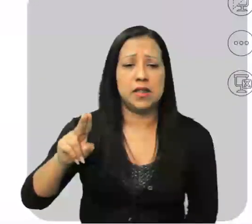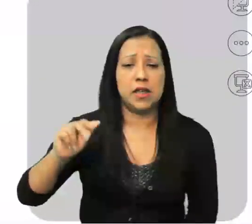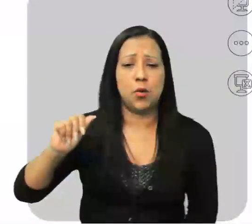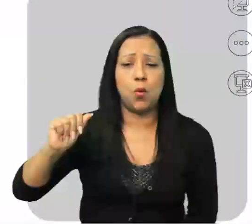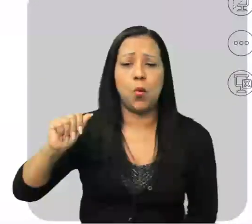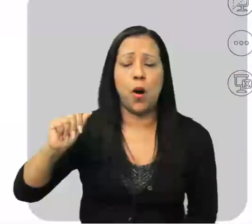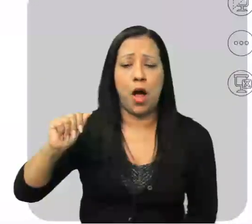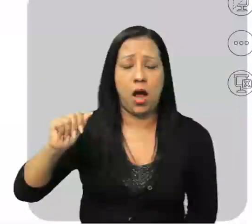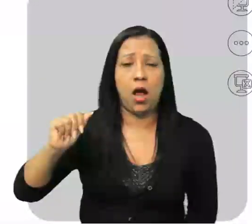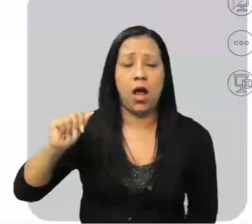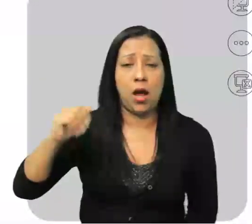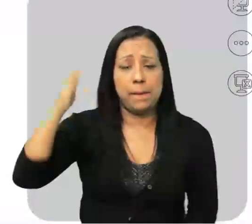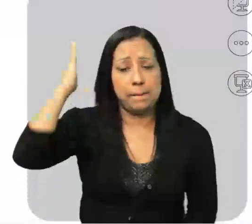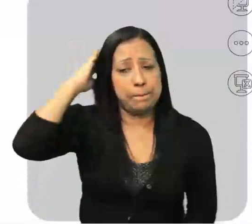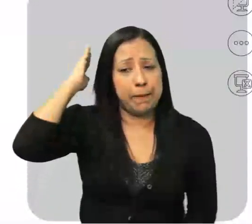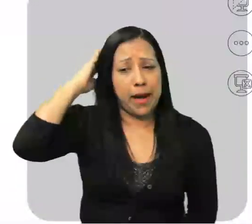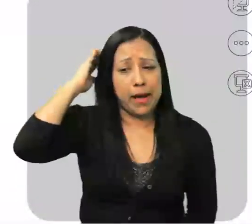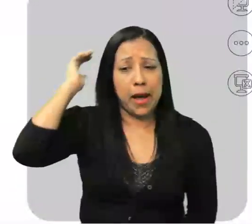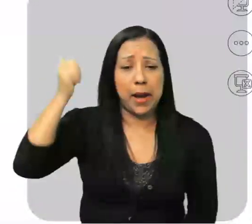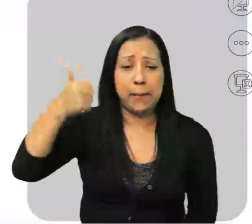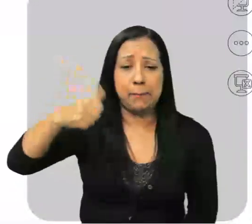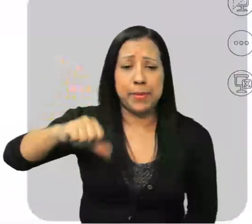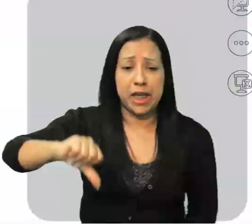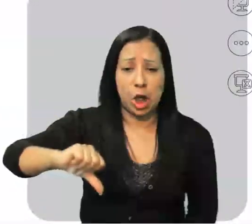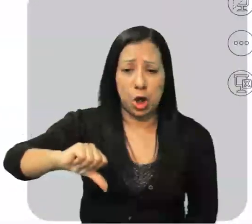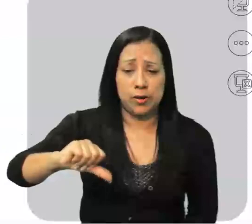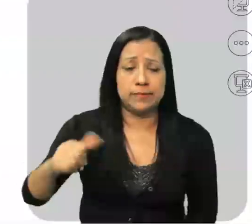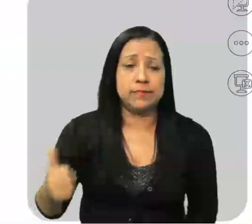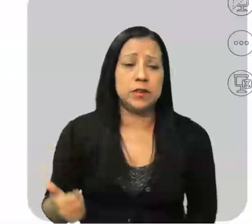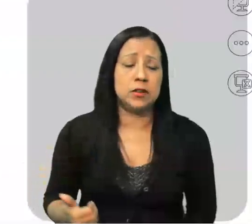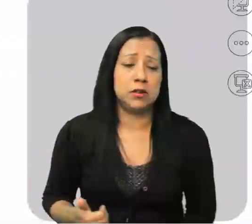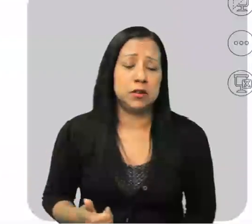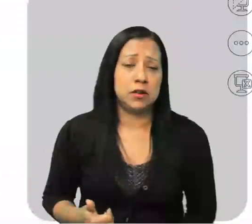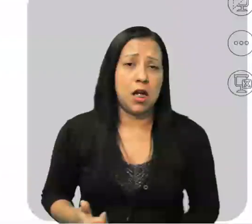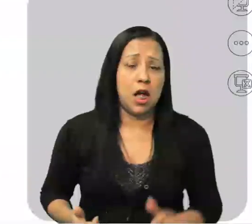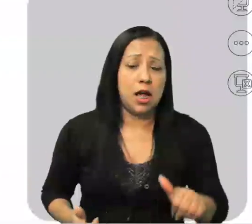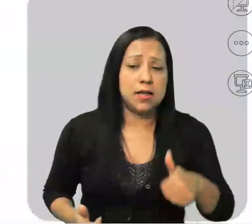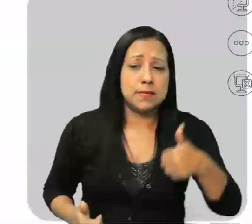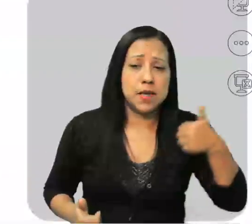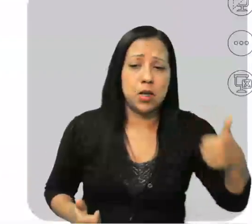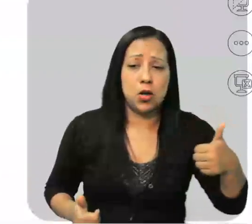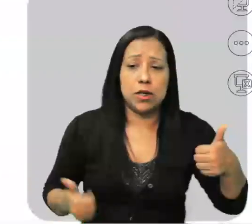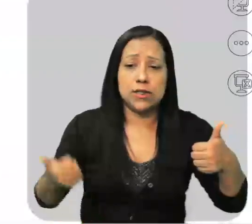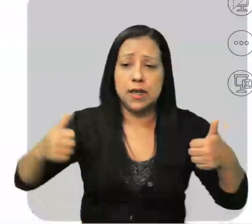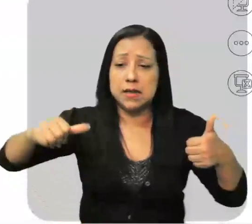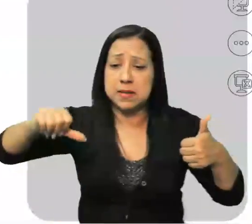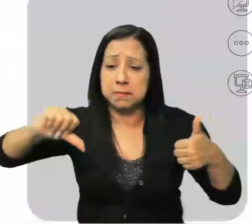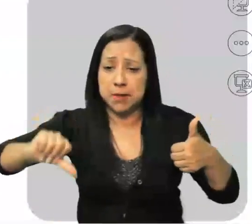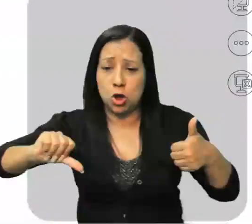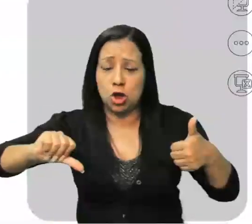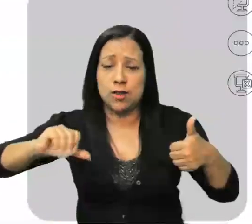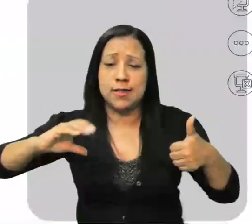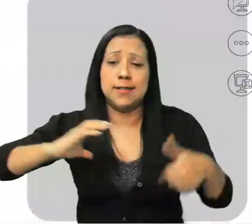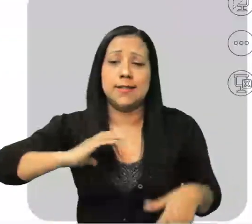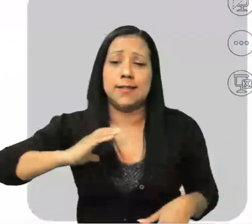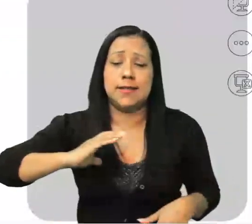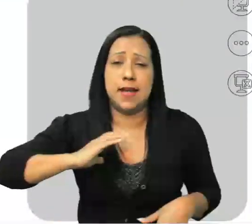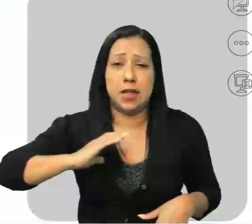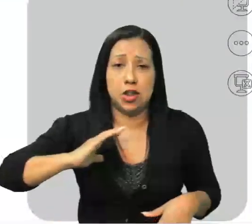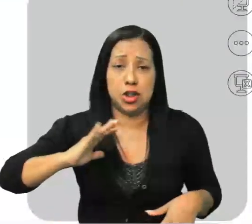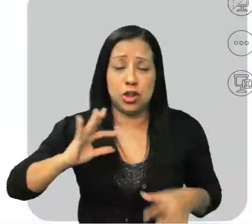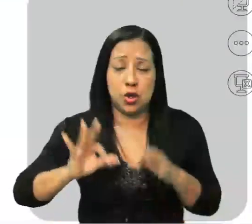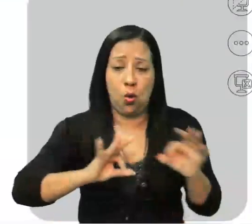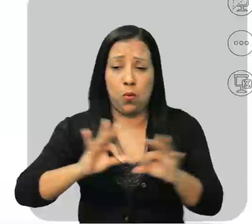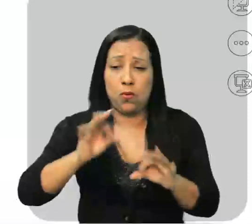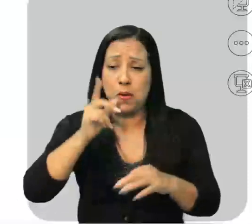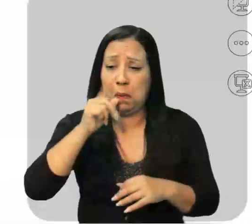Então, fica a dica aí para vocês verem depois com mais calma os melhores e as piores cidades